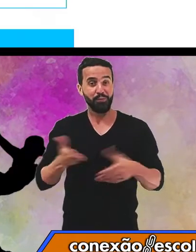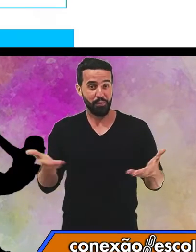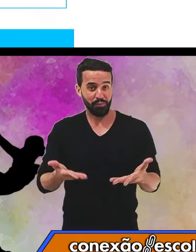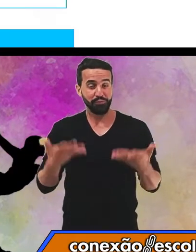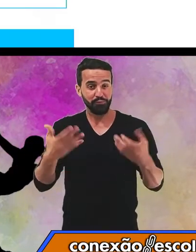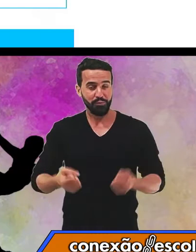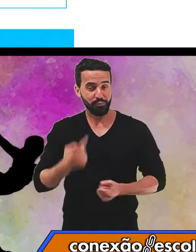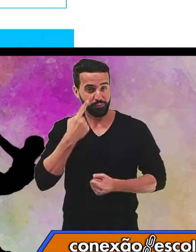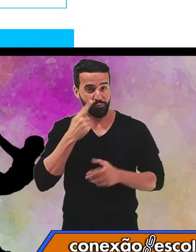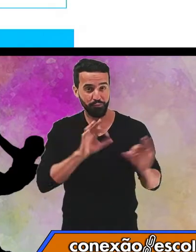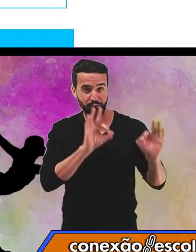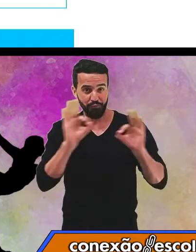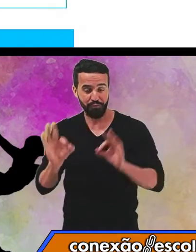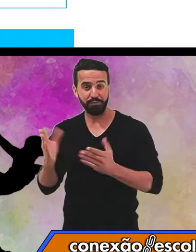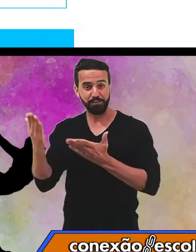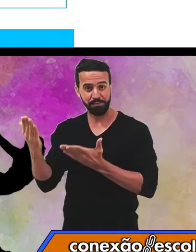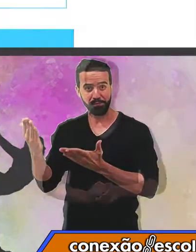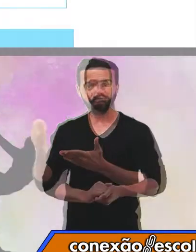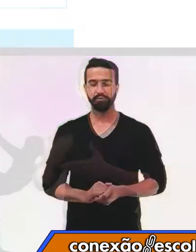Vamos assistir?